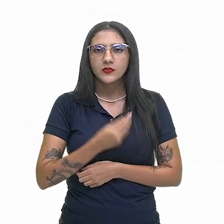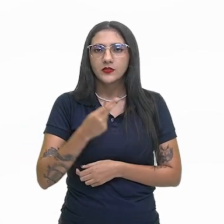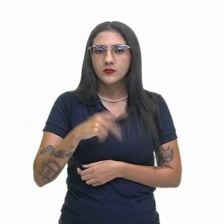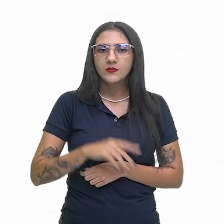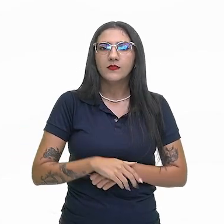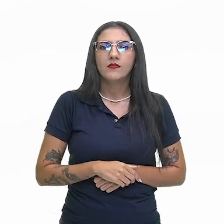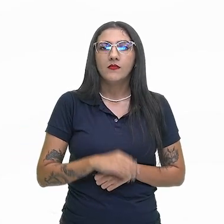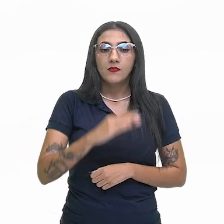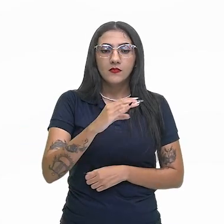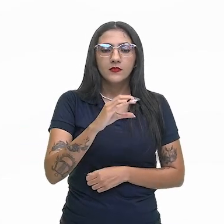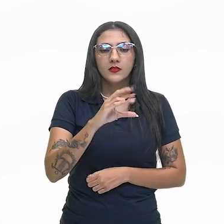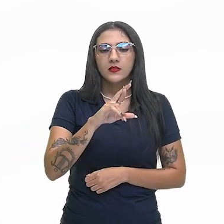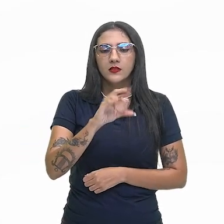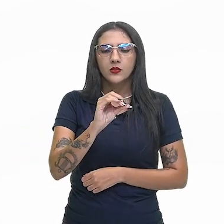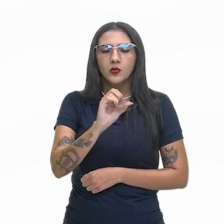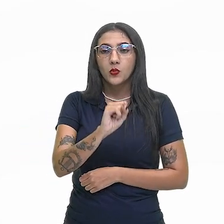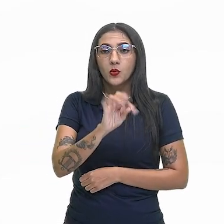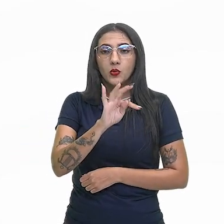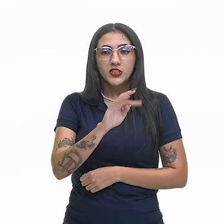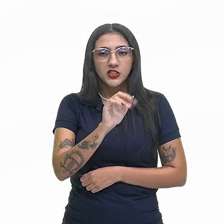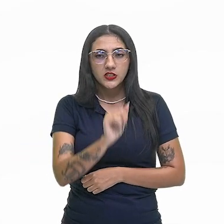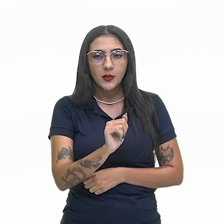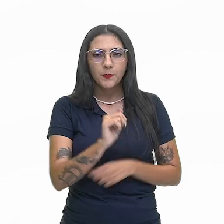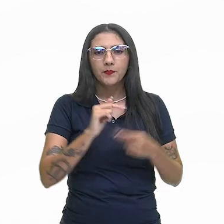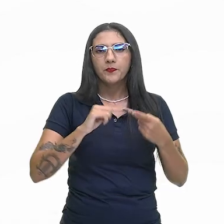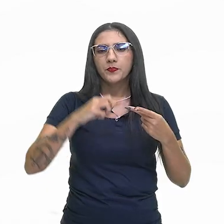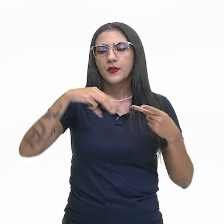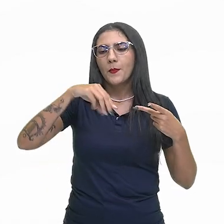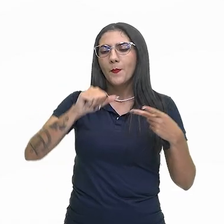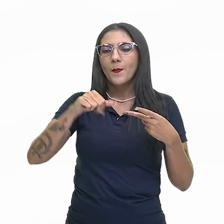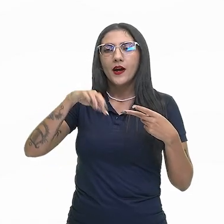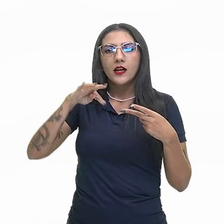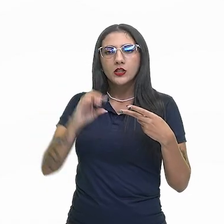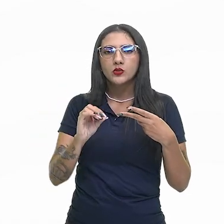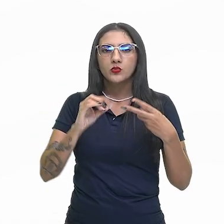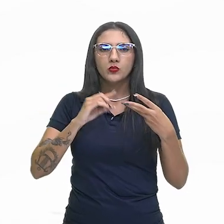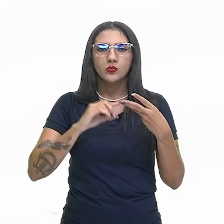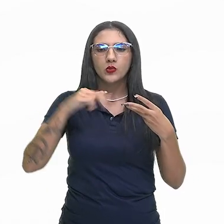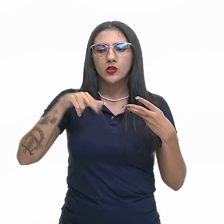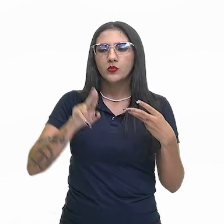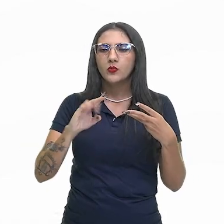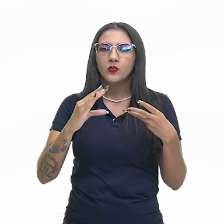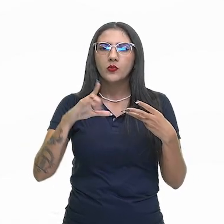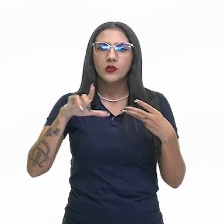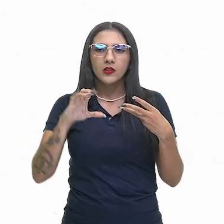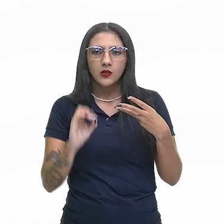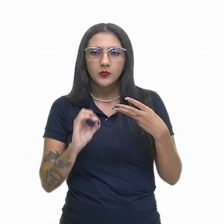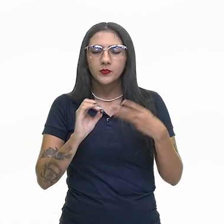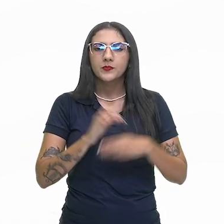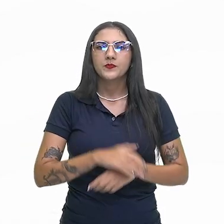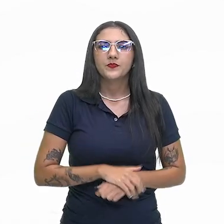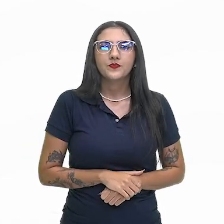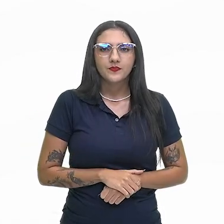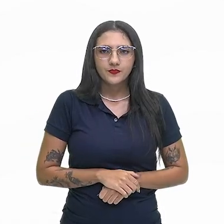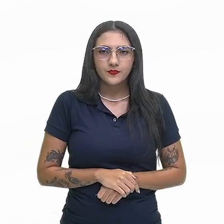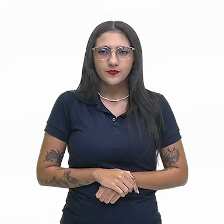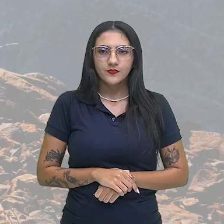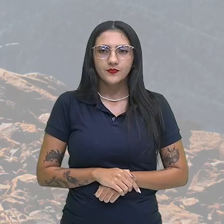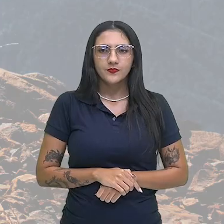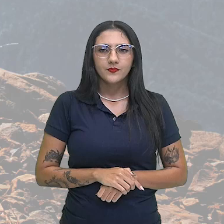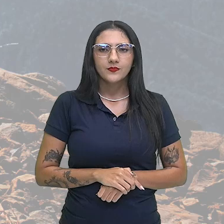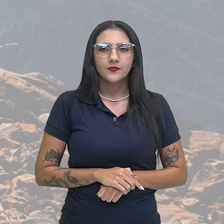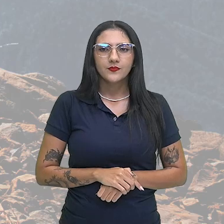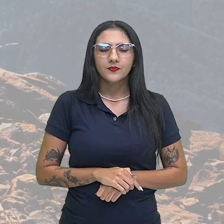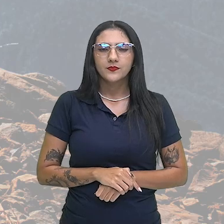A crosta terrestre, o manto e o núcleo. A gente vai dar uma olhada agora nessa animação,